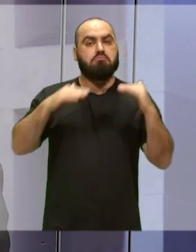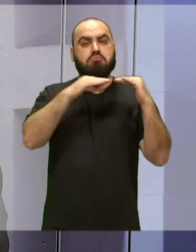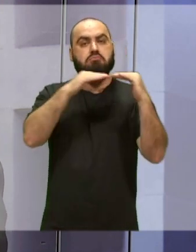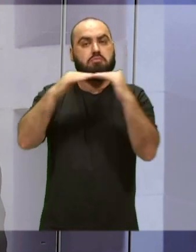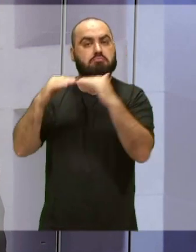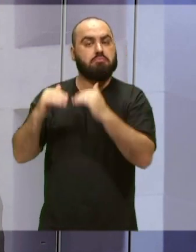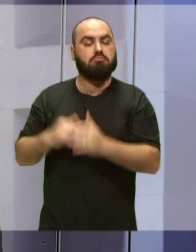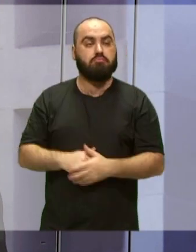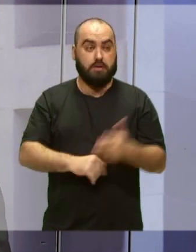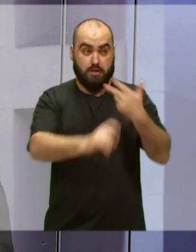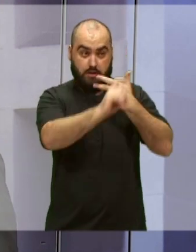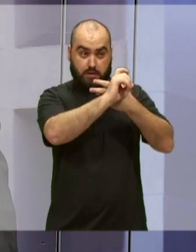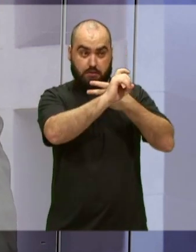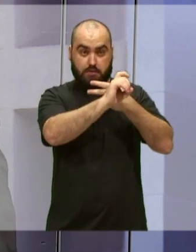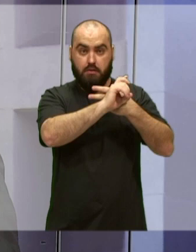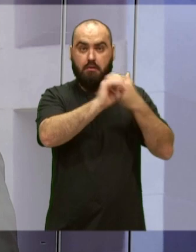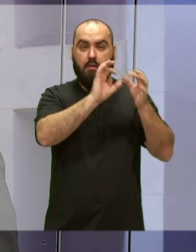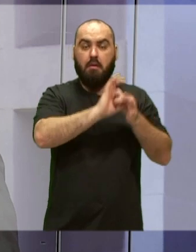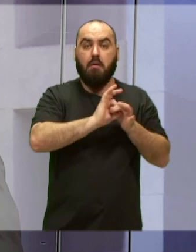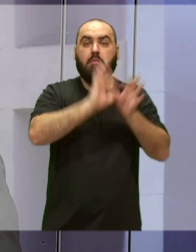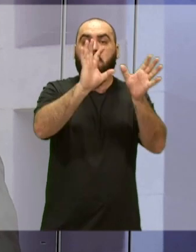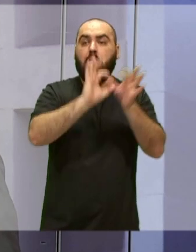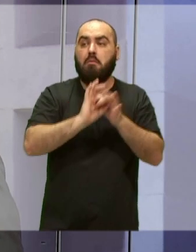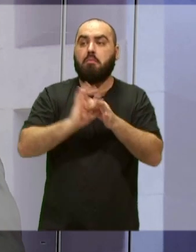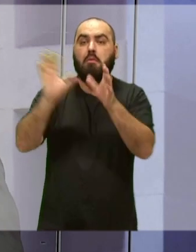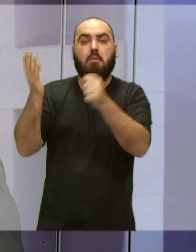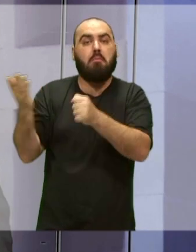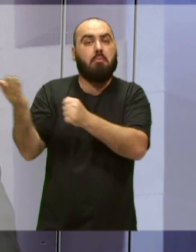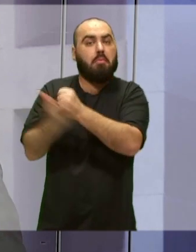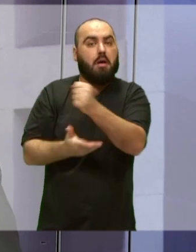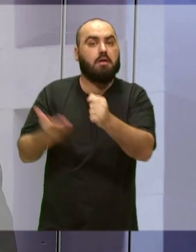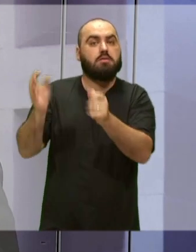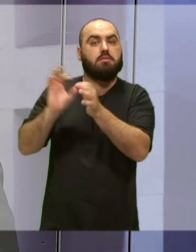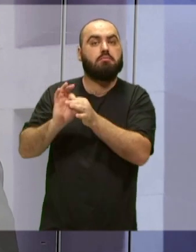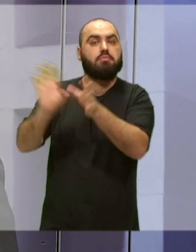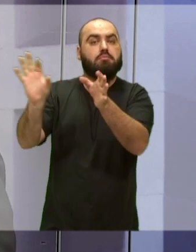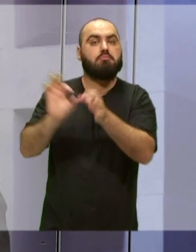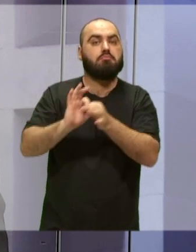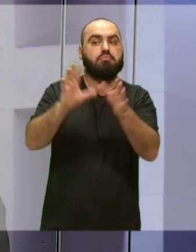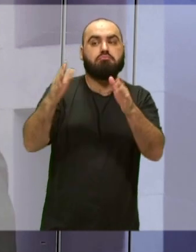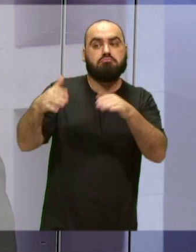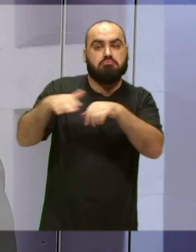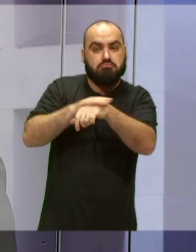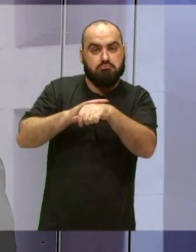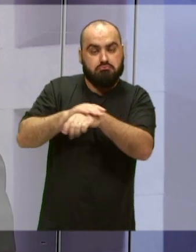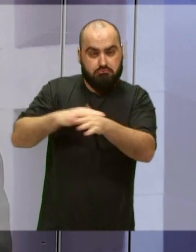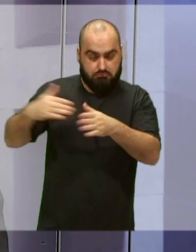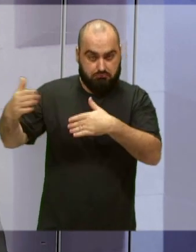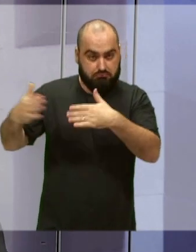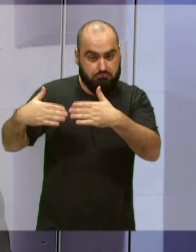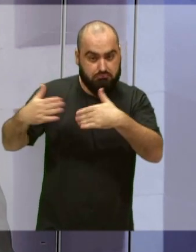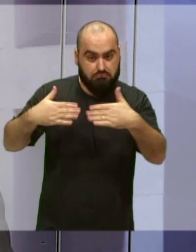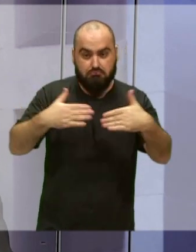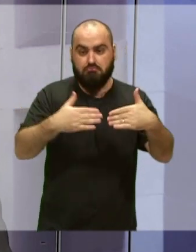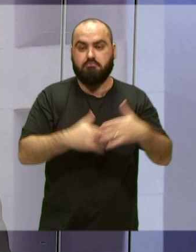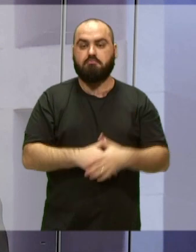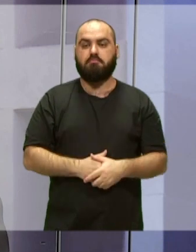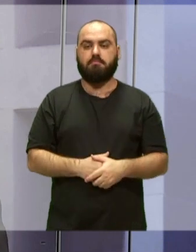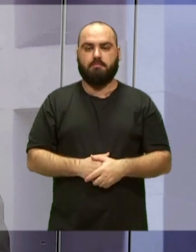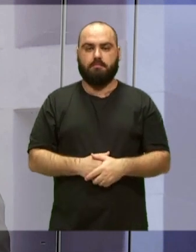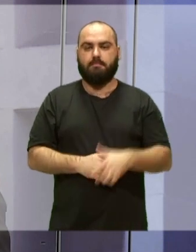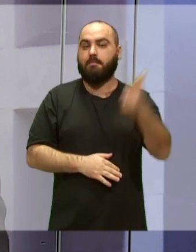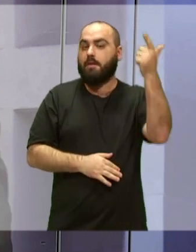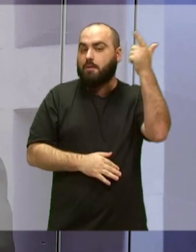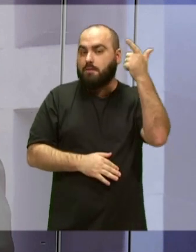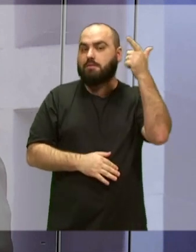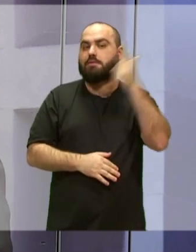próprio executivo ele liberou um pouco até sua base para que pudesse interagir conosco e a gente pegou Não pegamos mais leve mas a